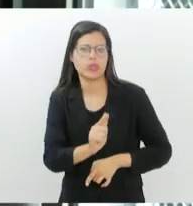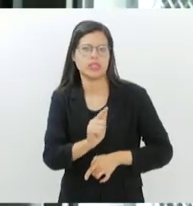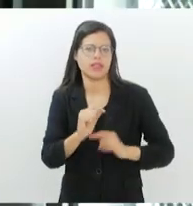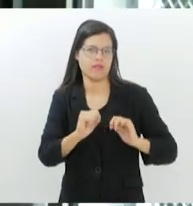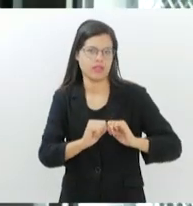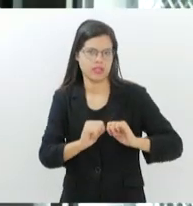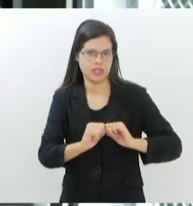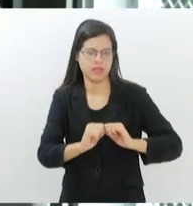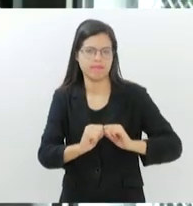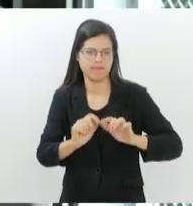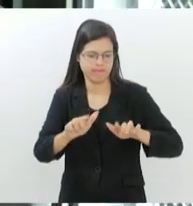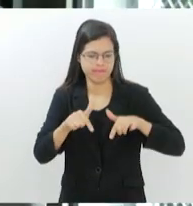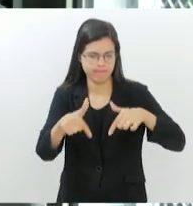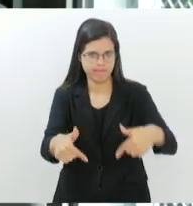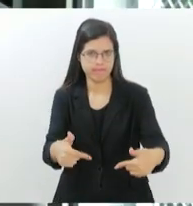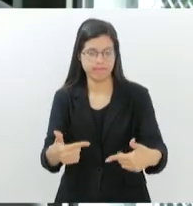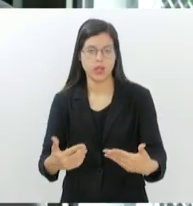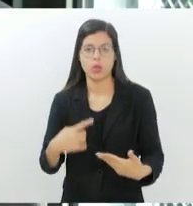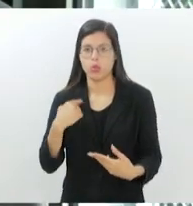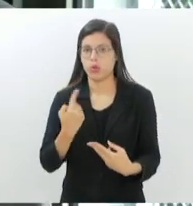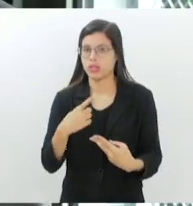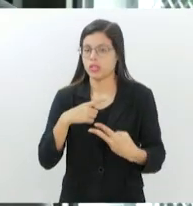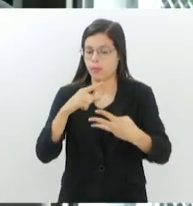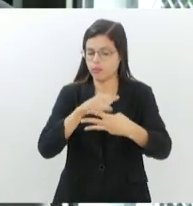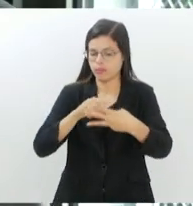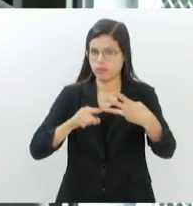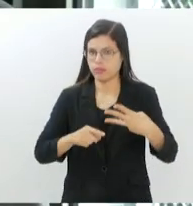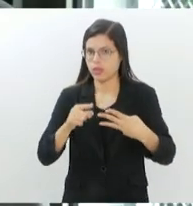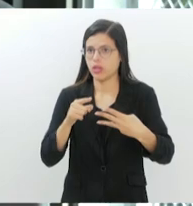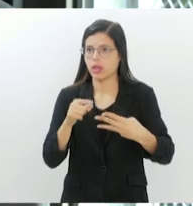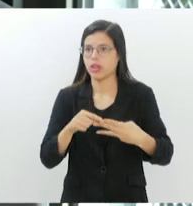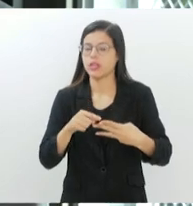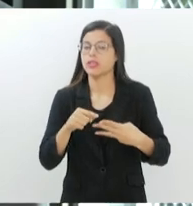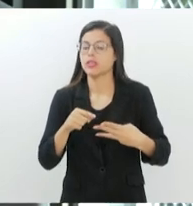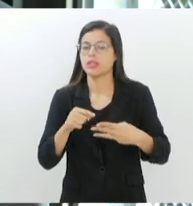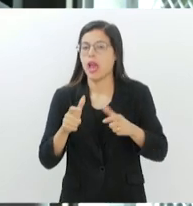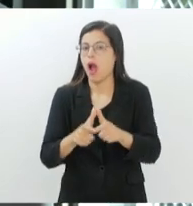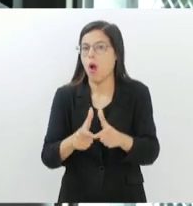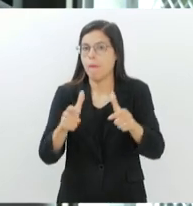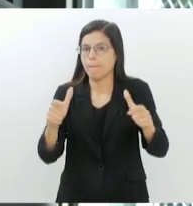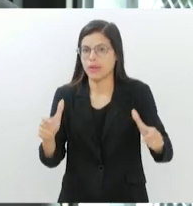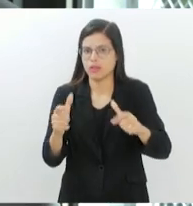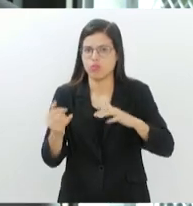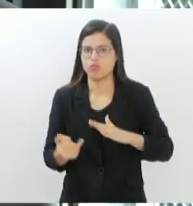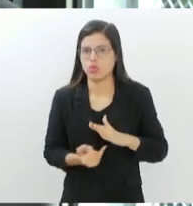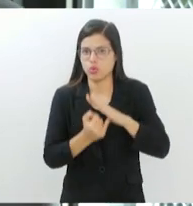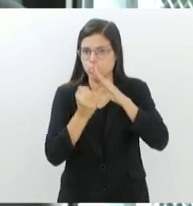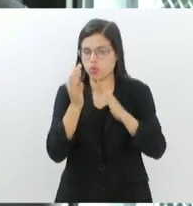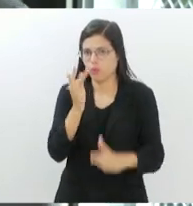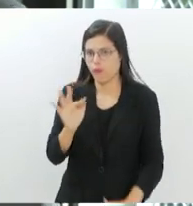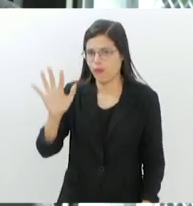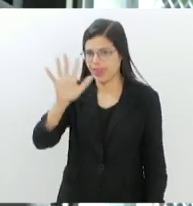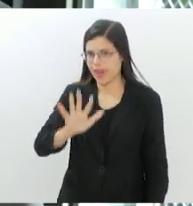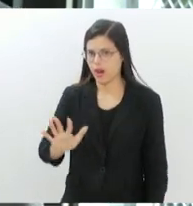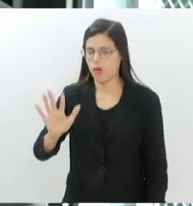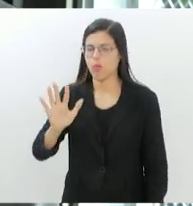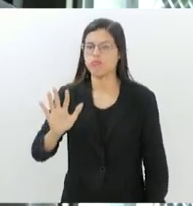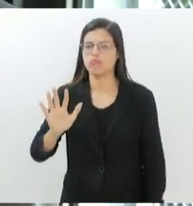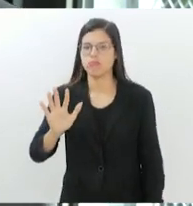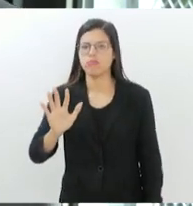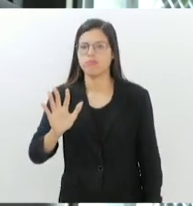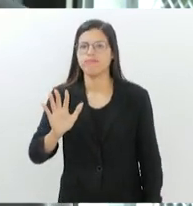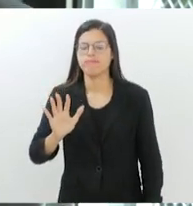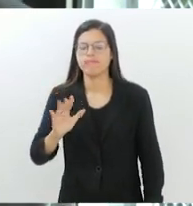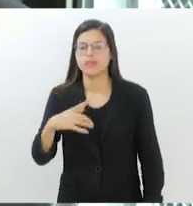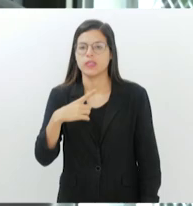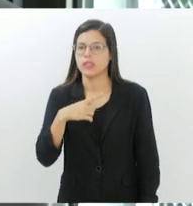Nós temos praticamente 3 vertentes. Uma é a ampliação e consolidação dos institutos federais, da rede federal. Então, isso a gente